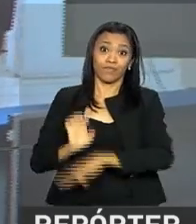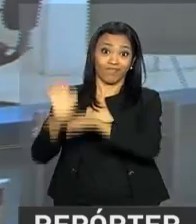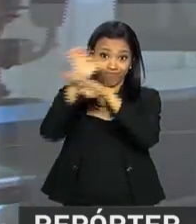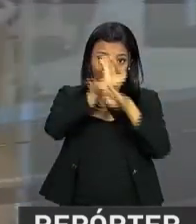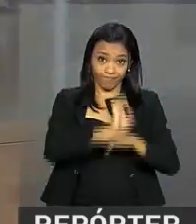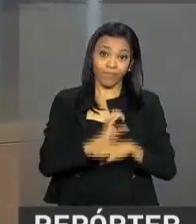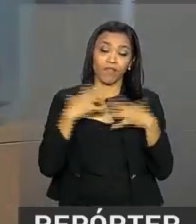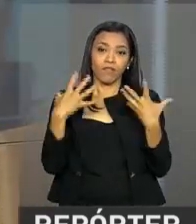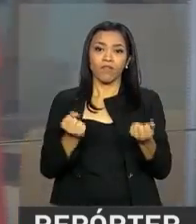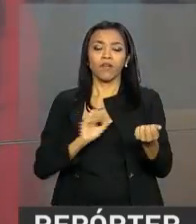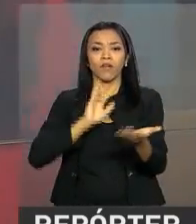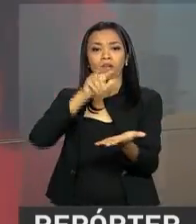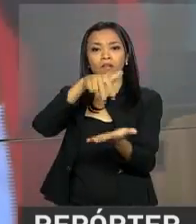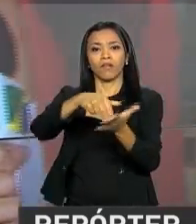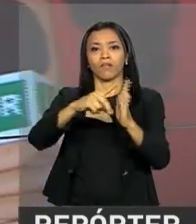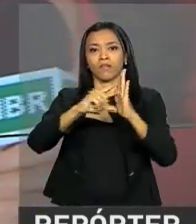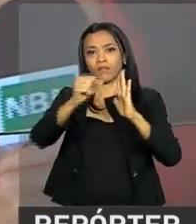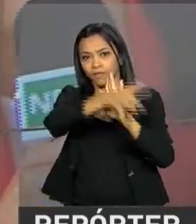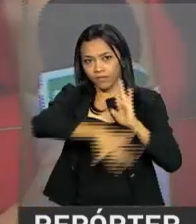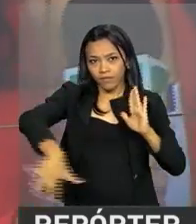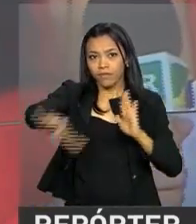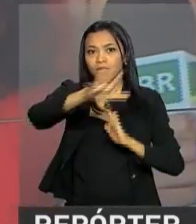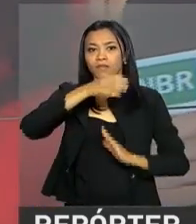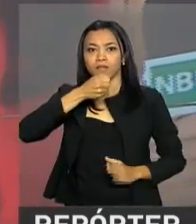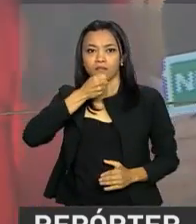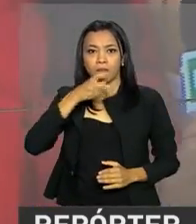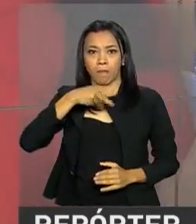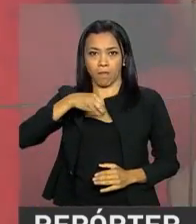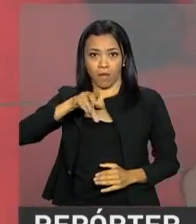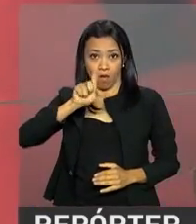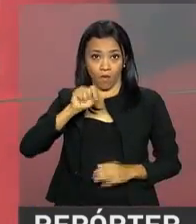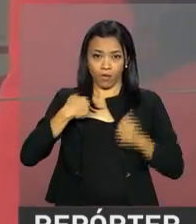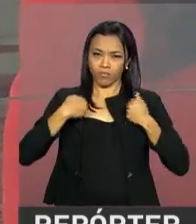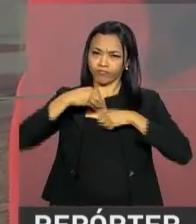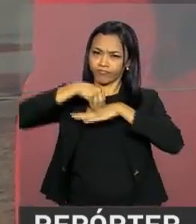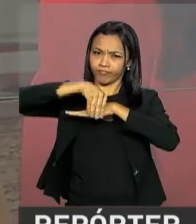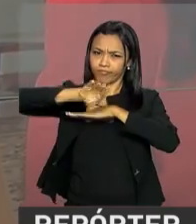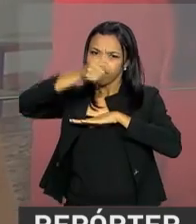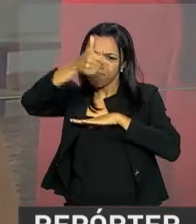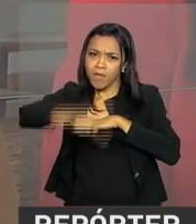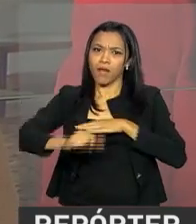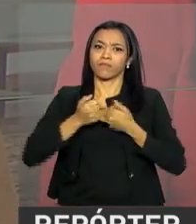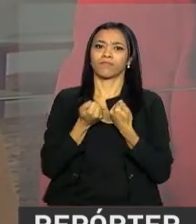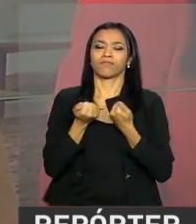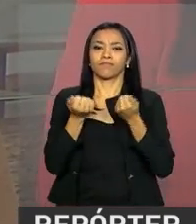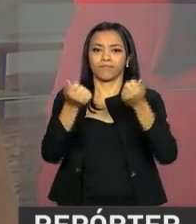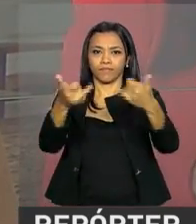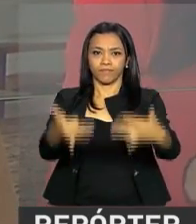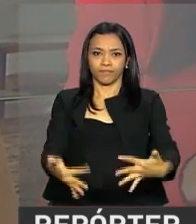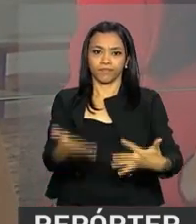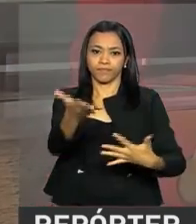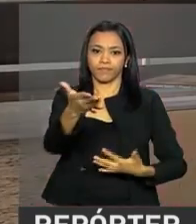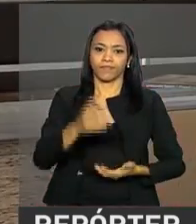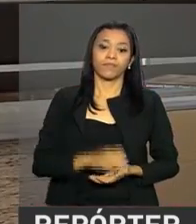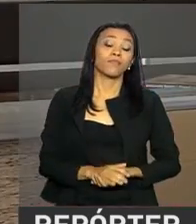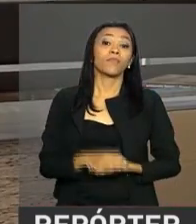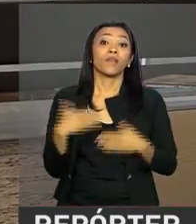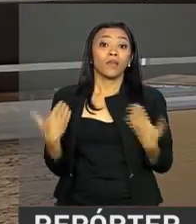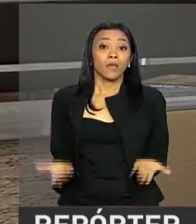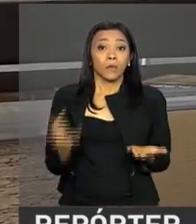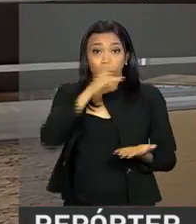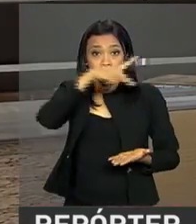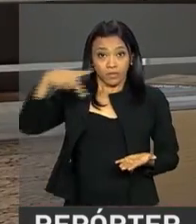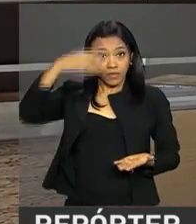com repórter paula de hoje que tem mais informações para a gente o ebola o eliandro em do presidente michel temer